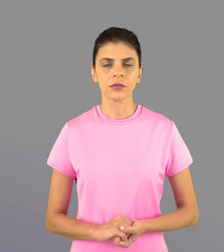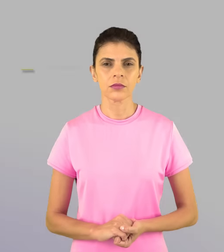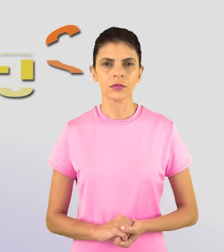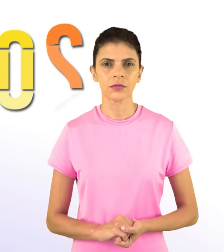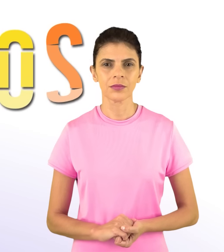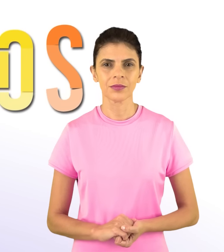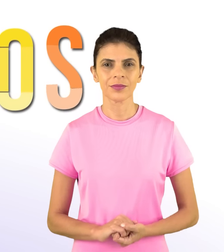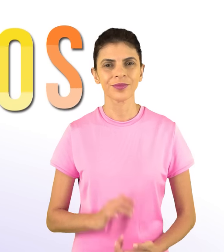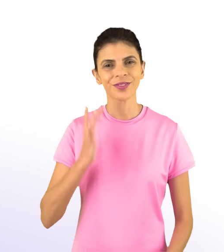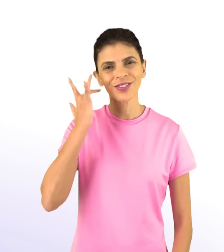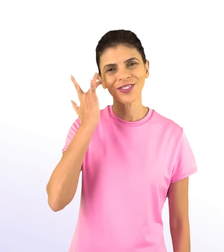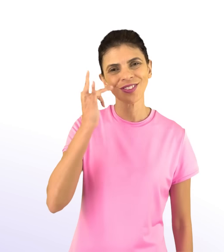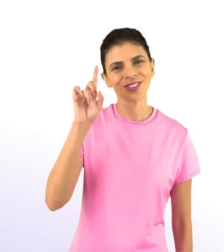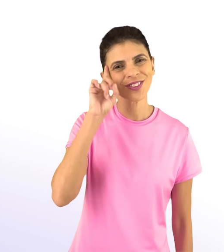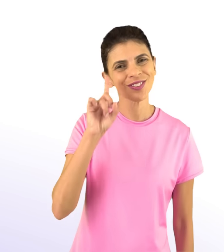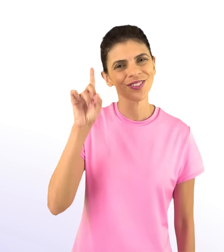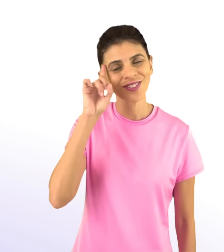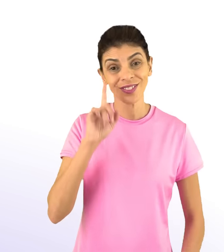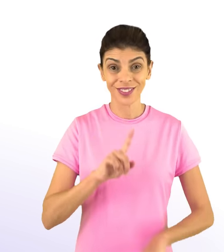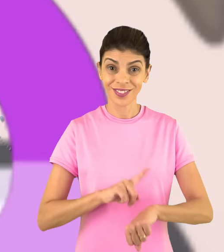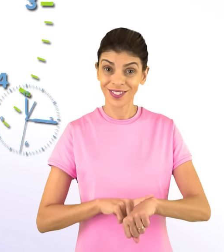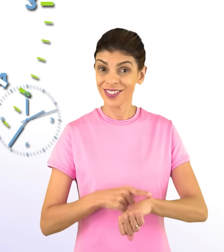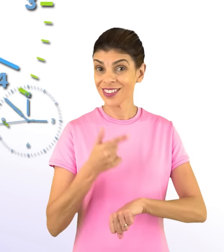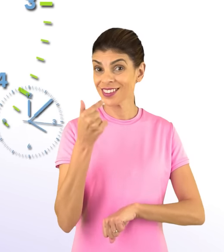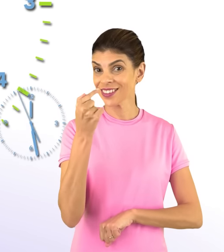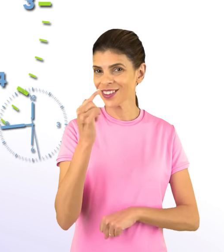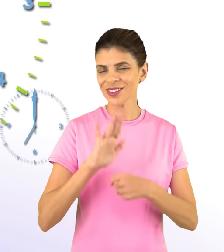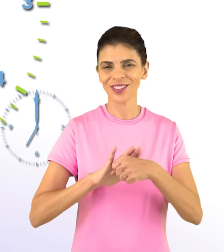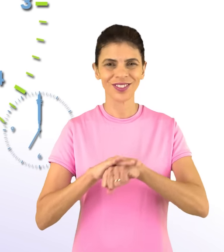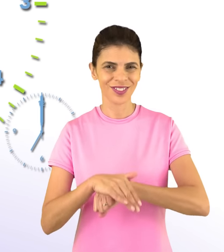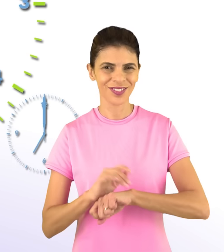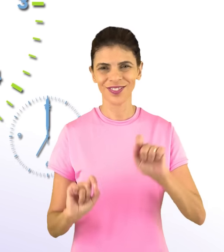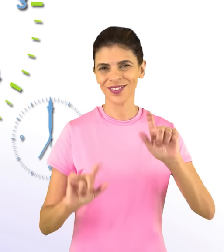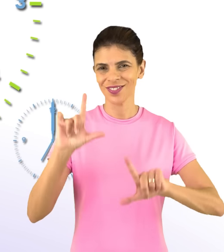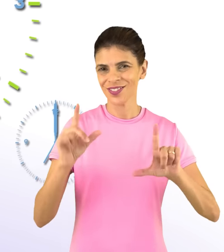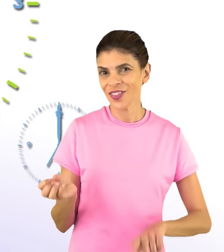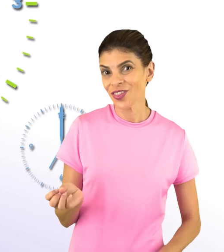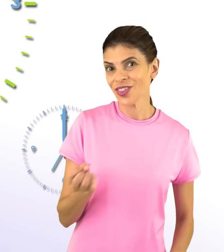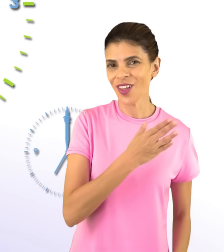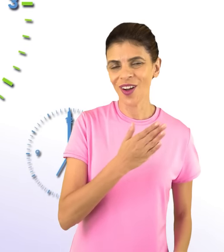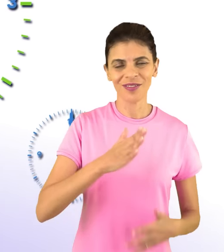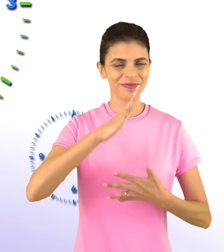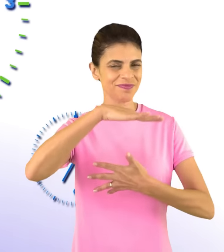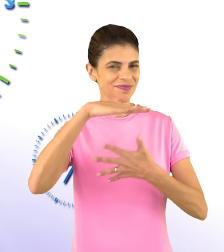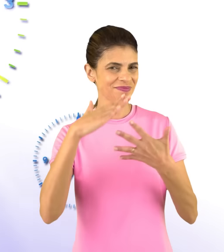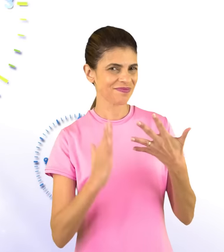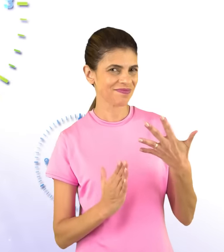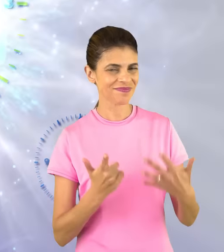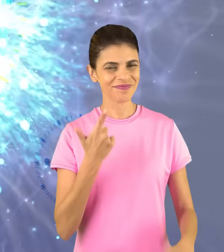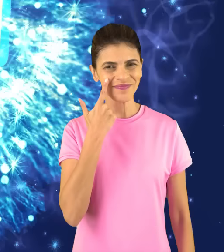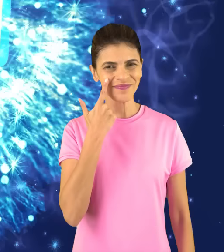Novos episódios todos os dias às 7 horas da noite. É só aqui no